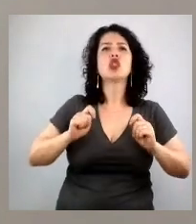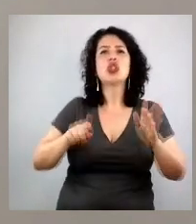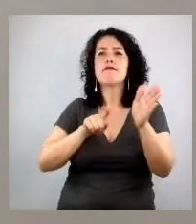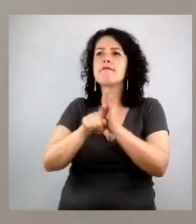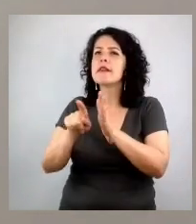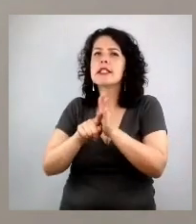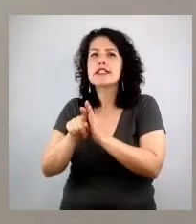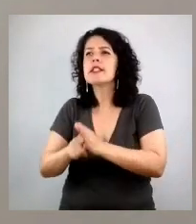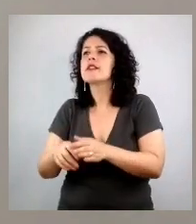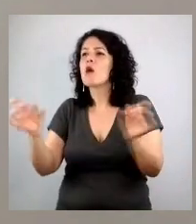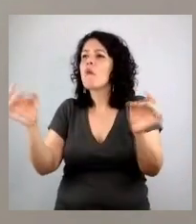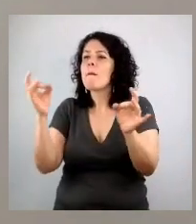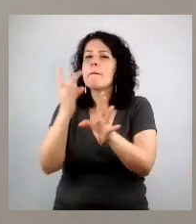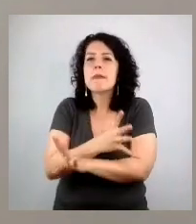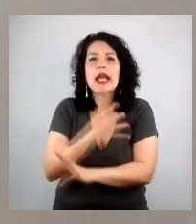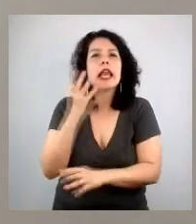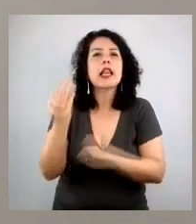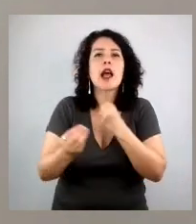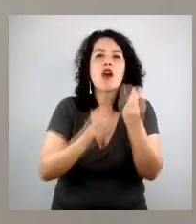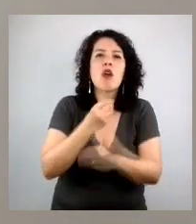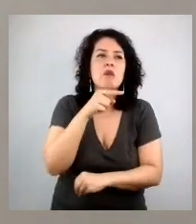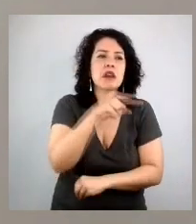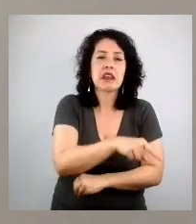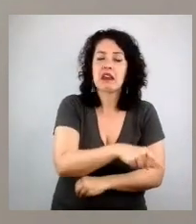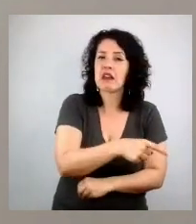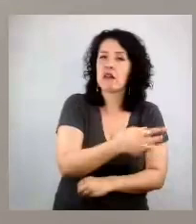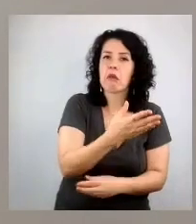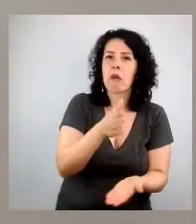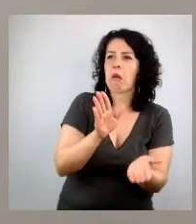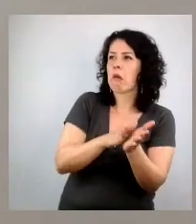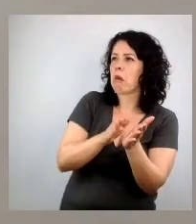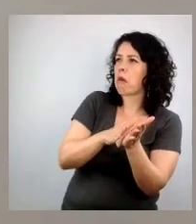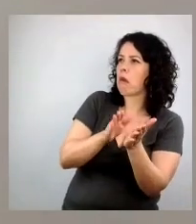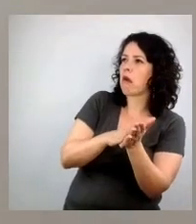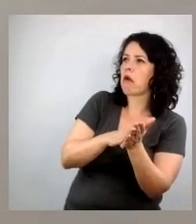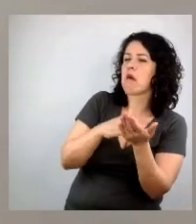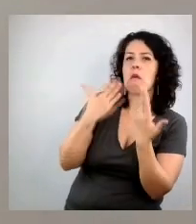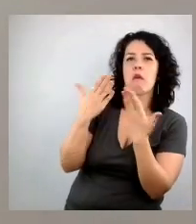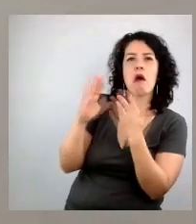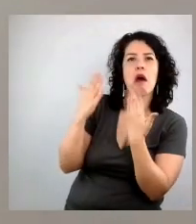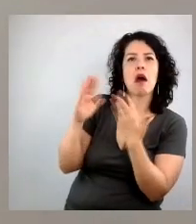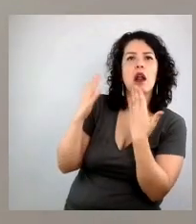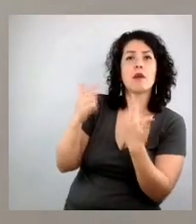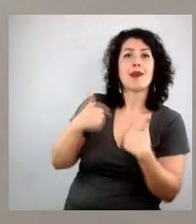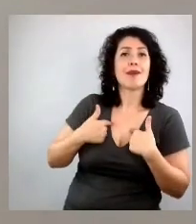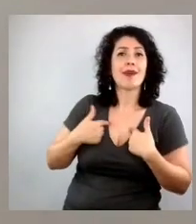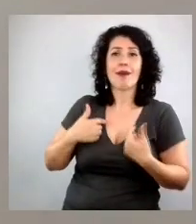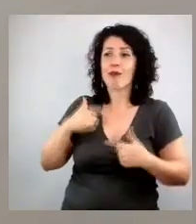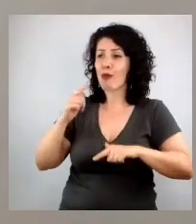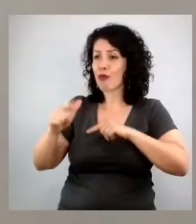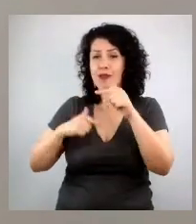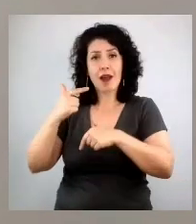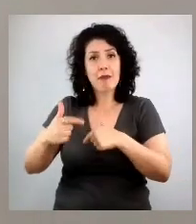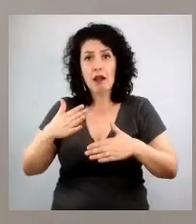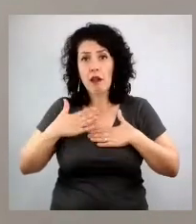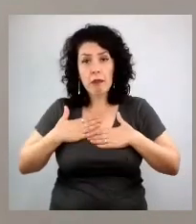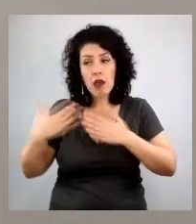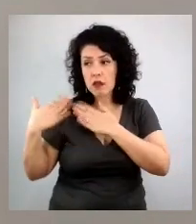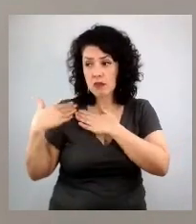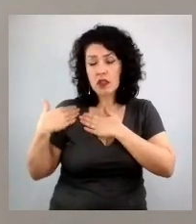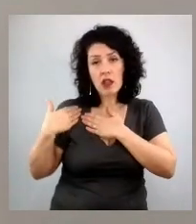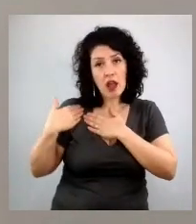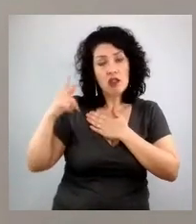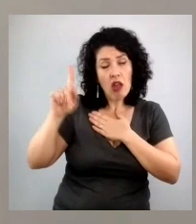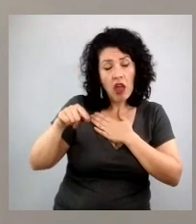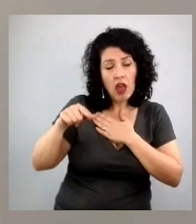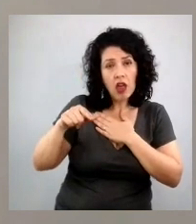aquela, e me deram parabéns por eu fazer o meu trabalho, que nada mais era do que a minha obrigação. E eu fico